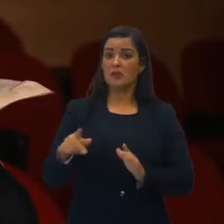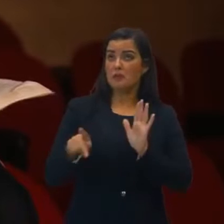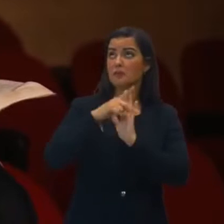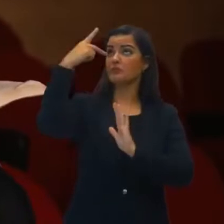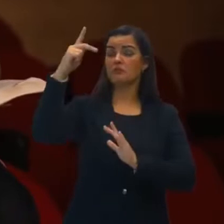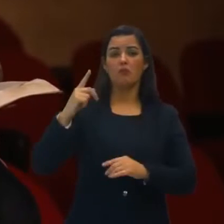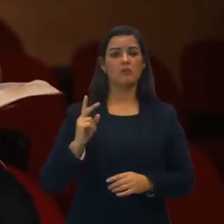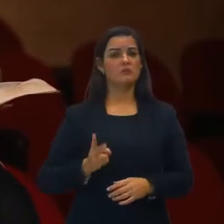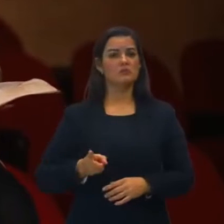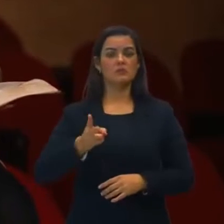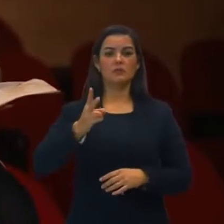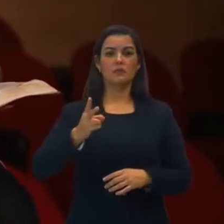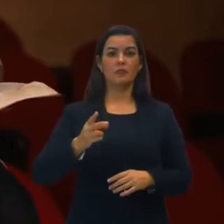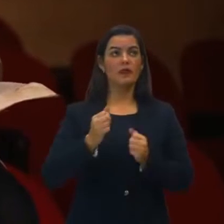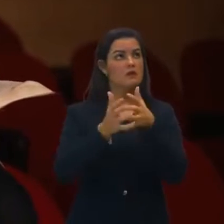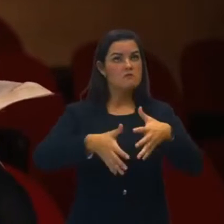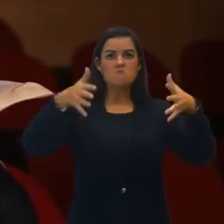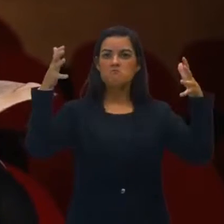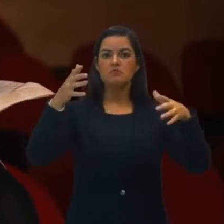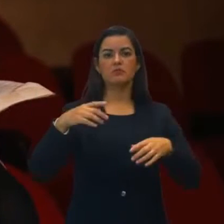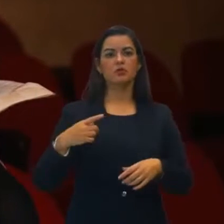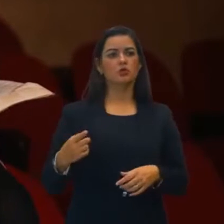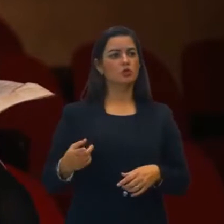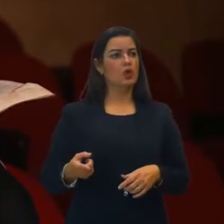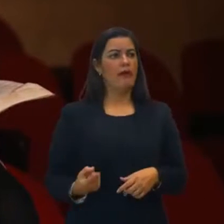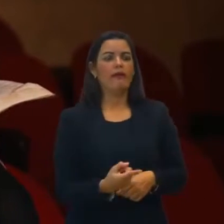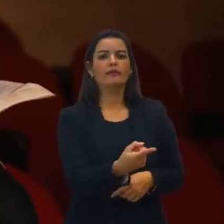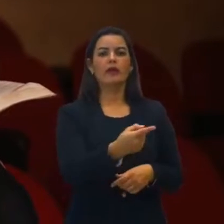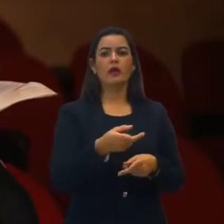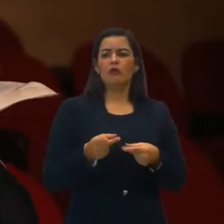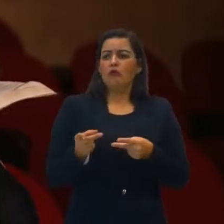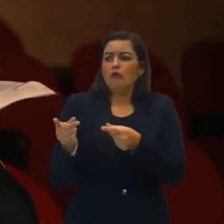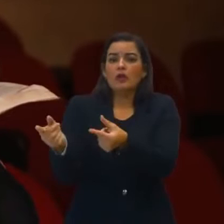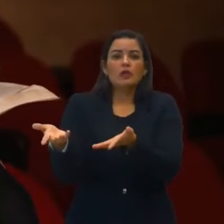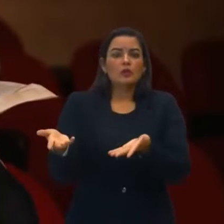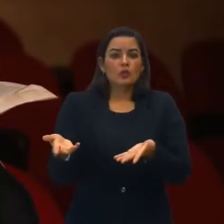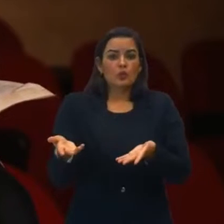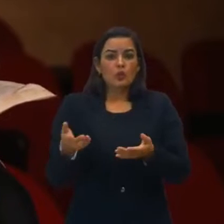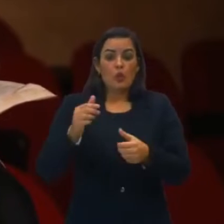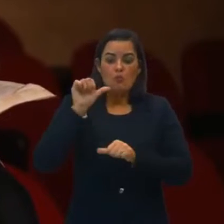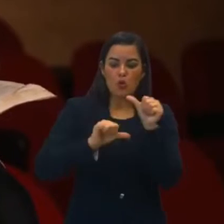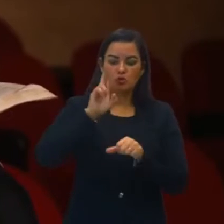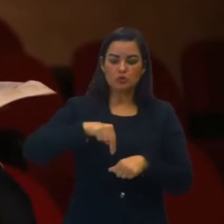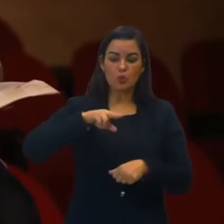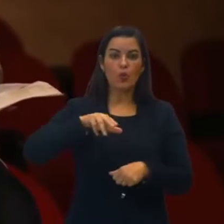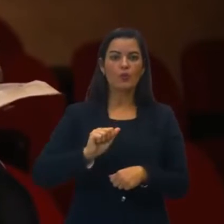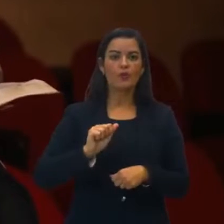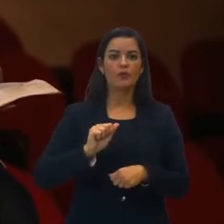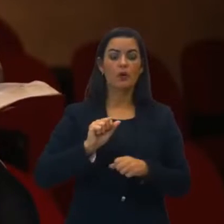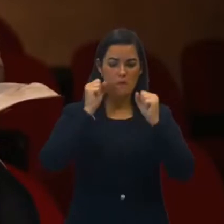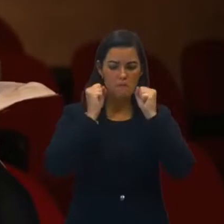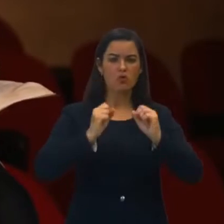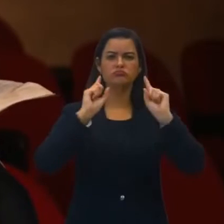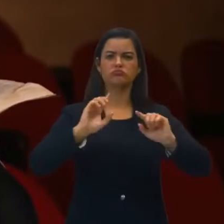imenso, Deus é infinito, Deus é eterno, Deus é imutável, Deus é